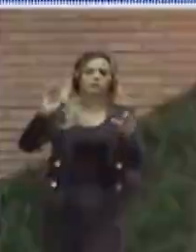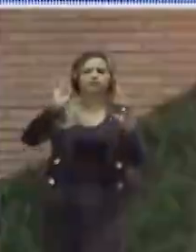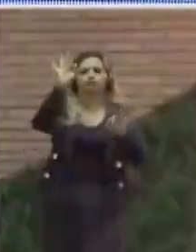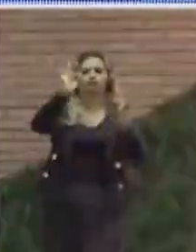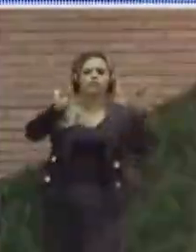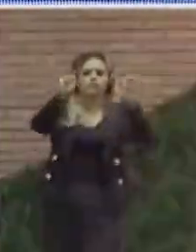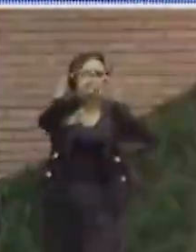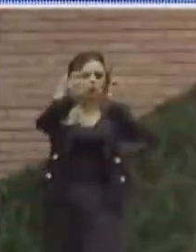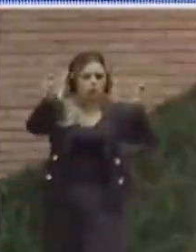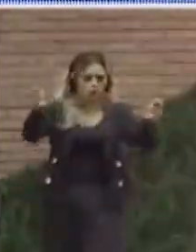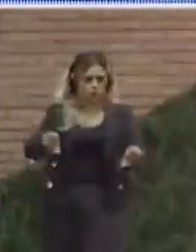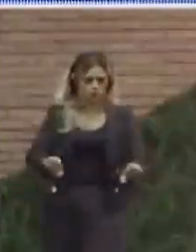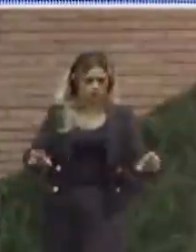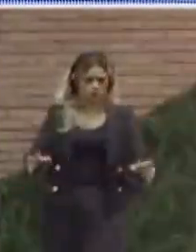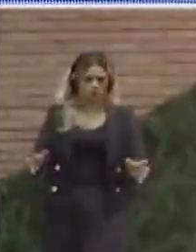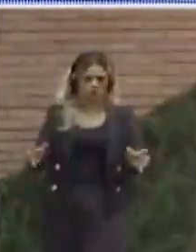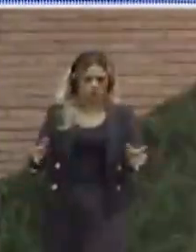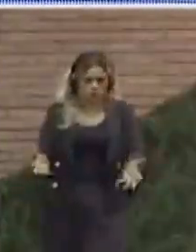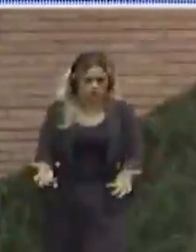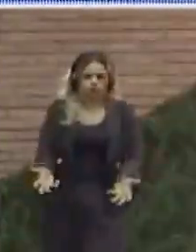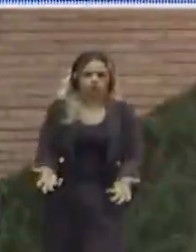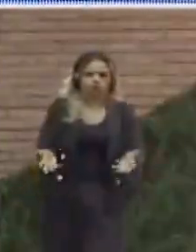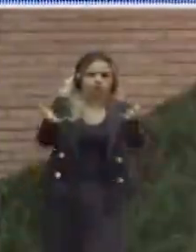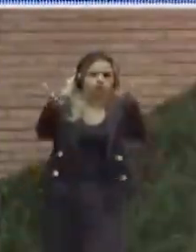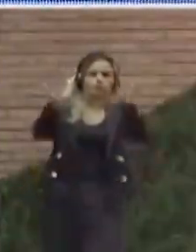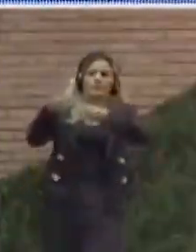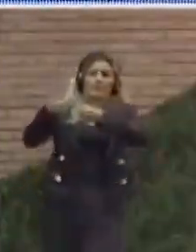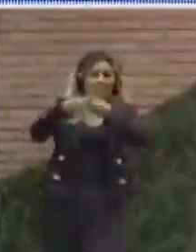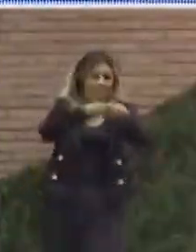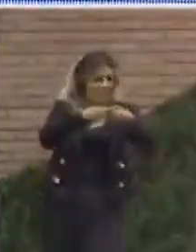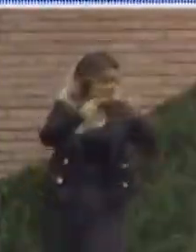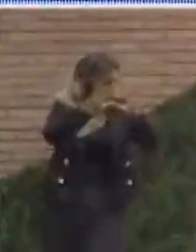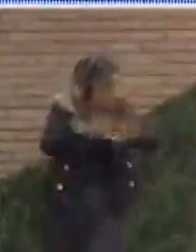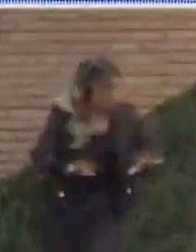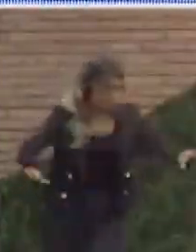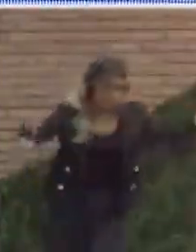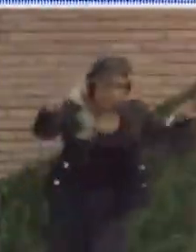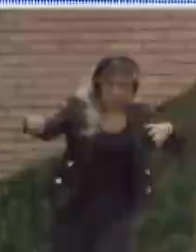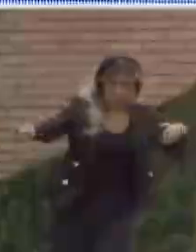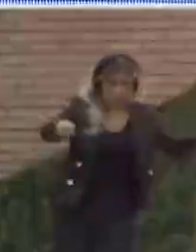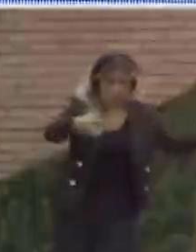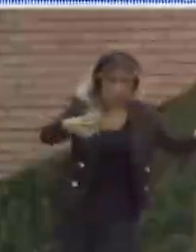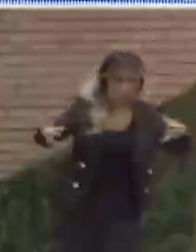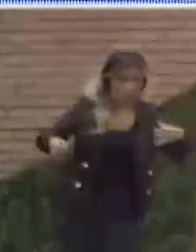estruturado agora, e é visivelmente em toda a cidade, todas as novas obras,